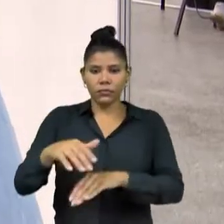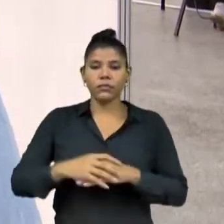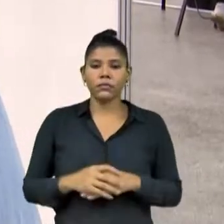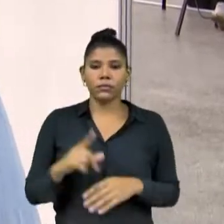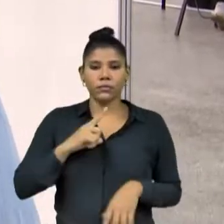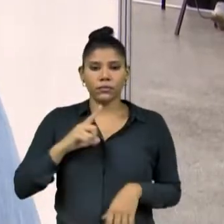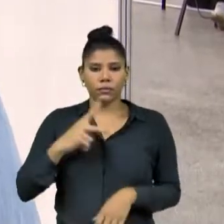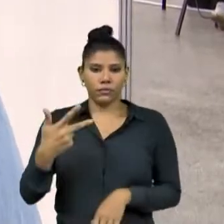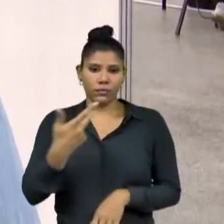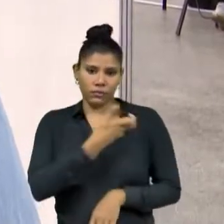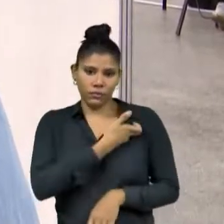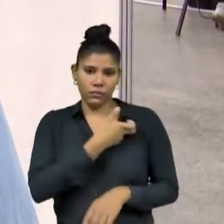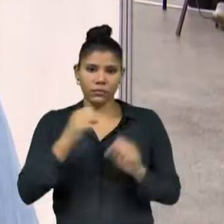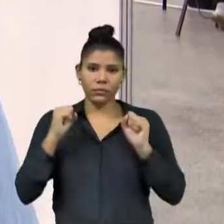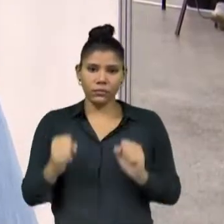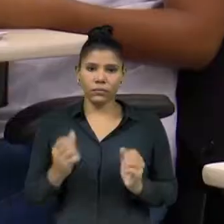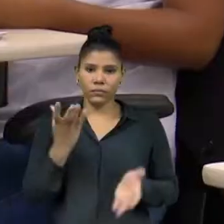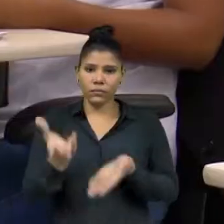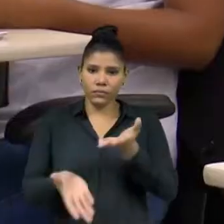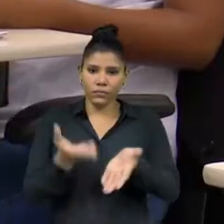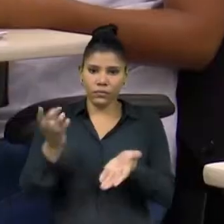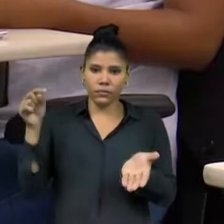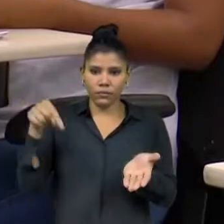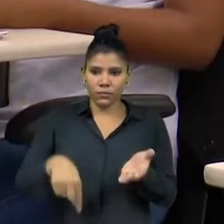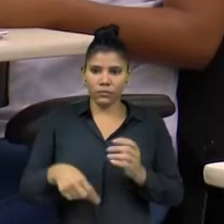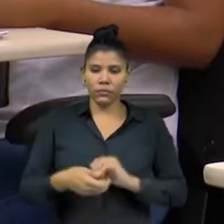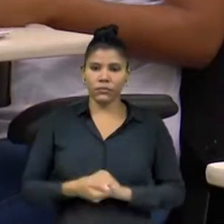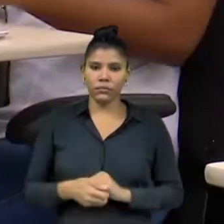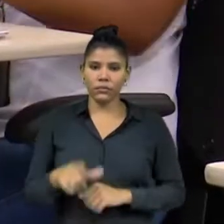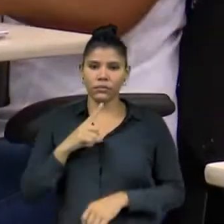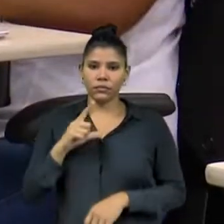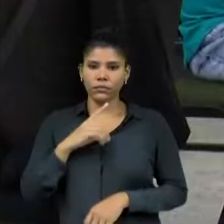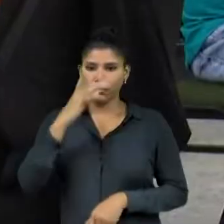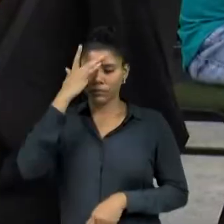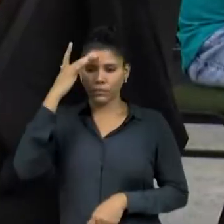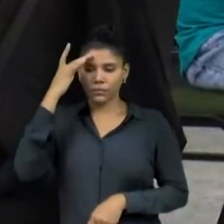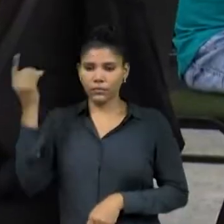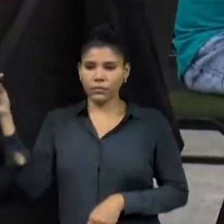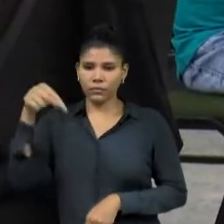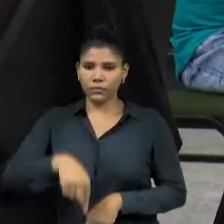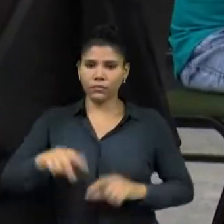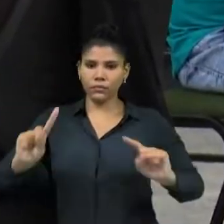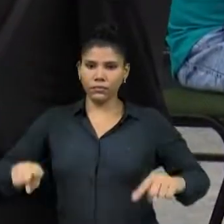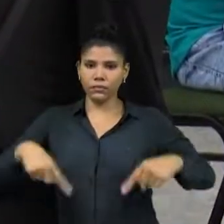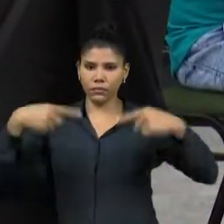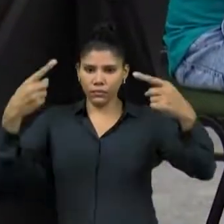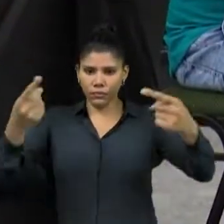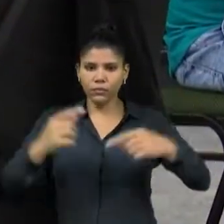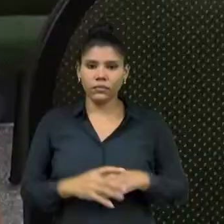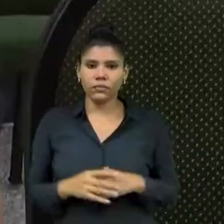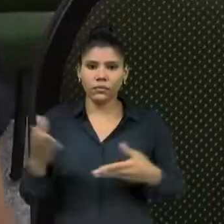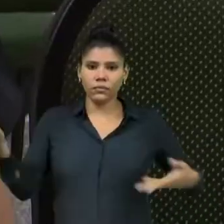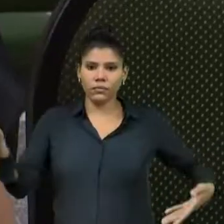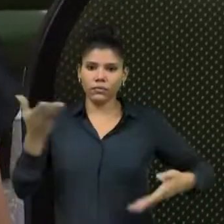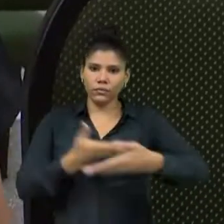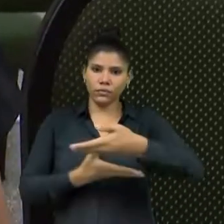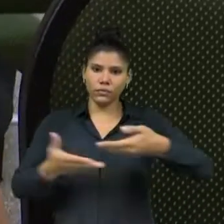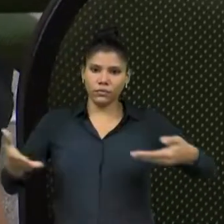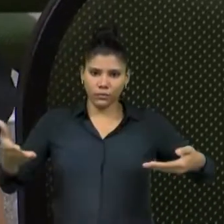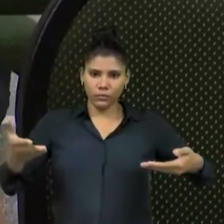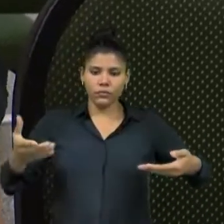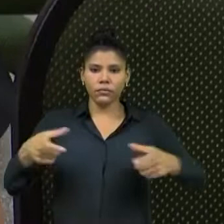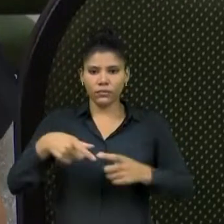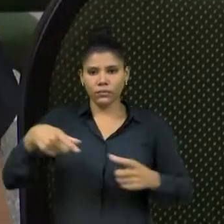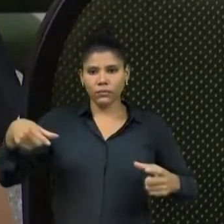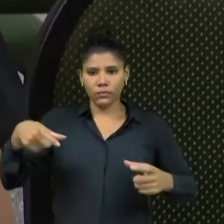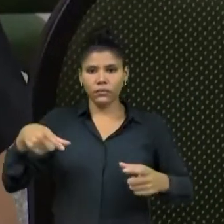E aí sim elas podem ser atendidas aqui normalmente. Teve gente que veio atualizar o cadastro e transferir o título. Mudar o endereço,